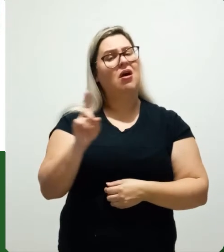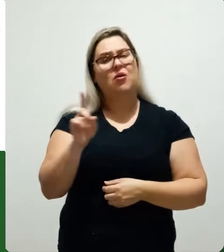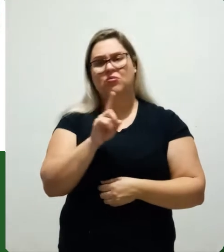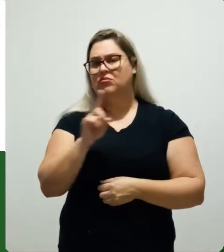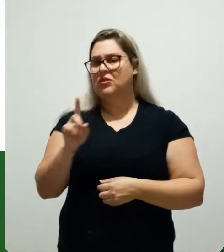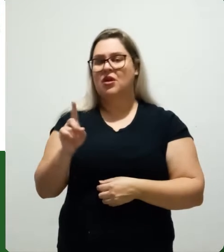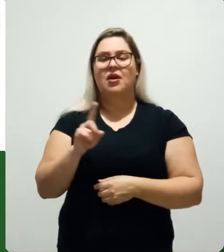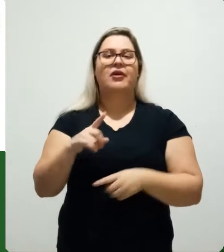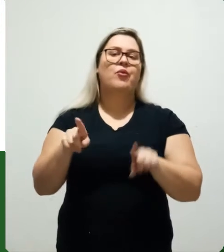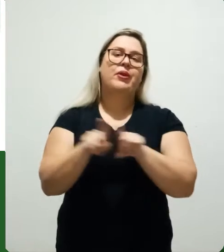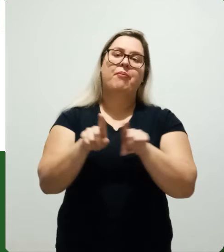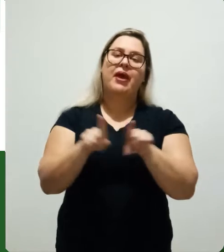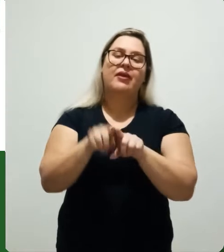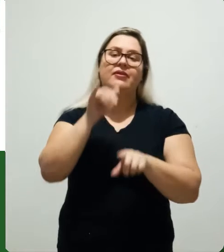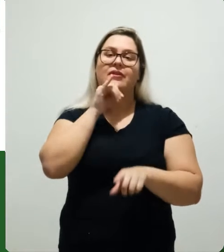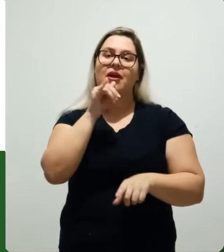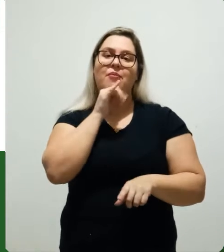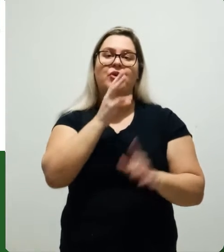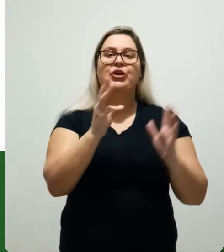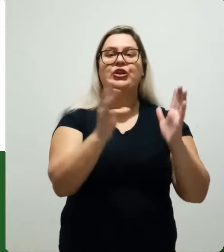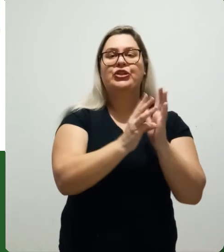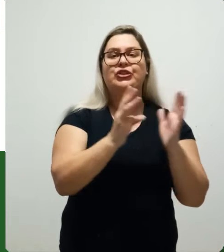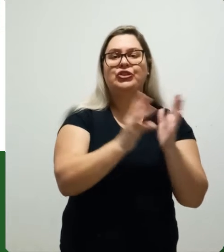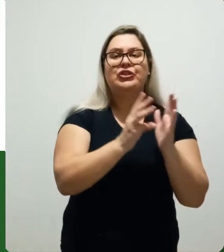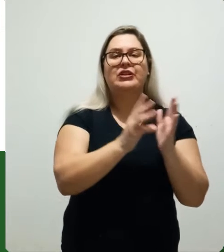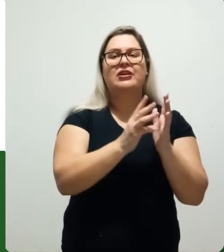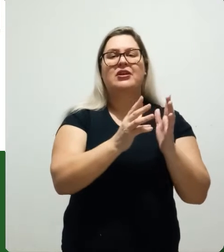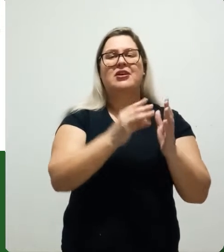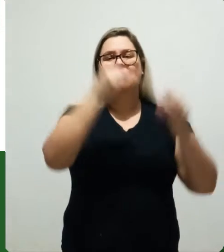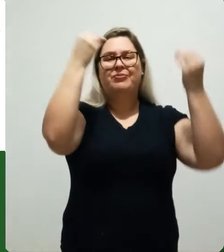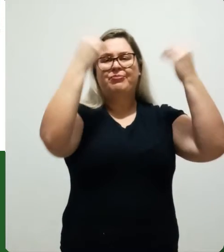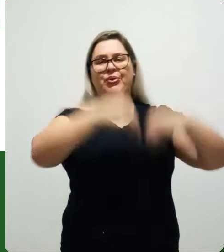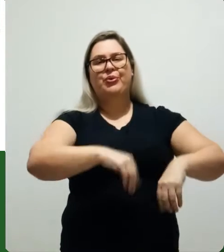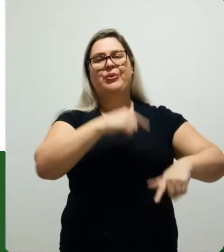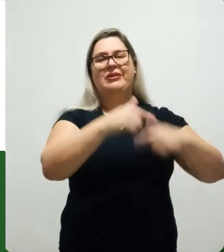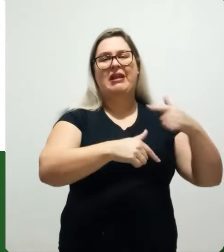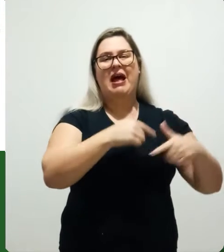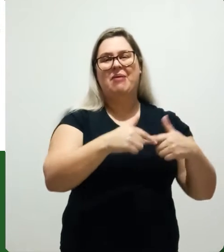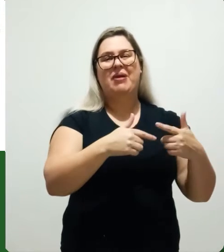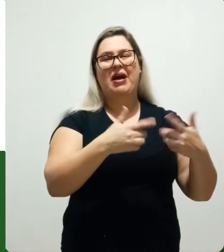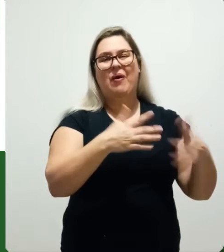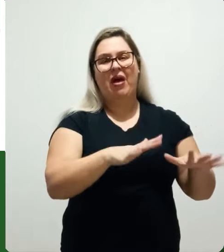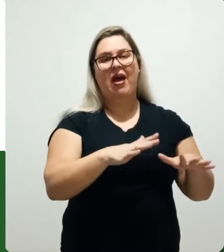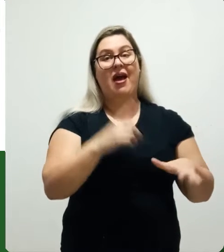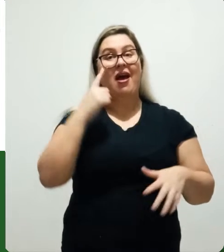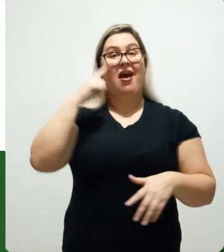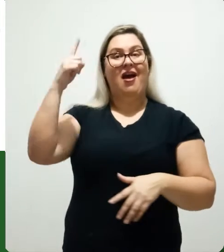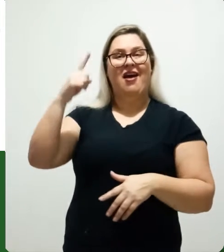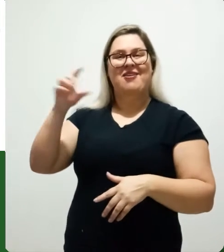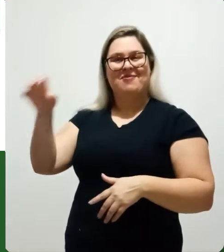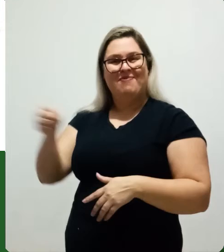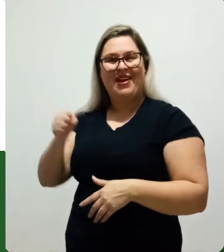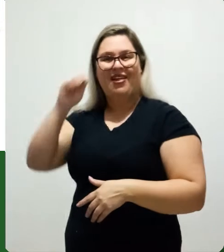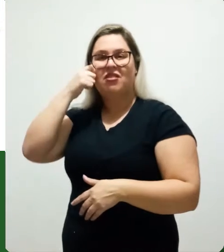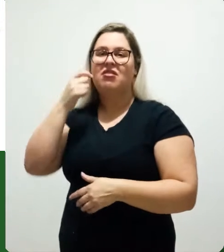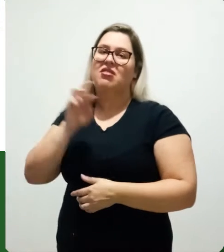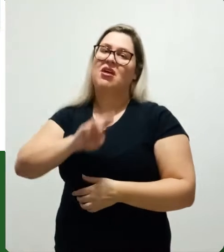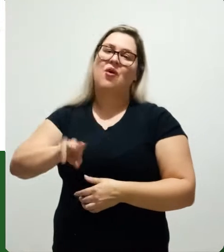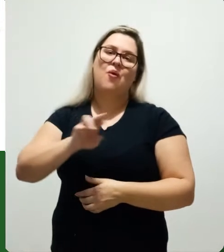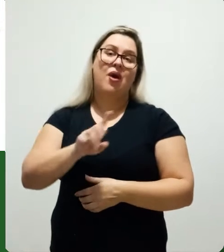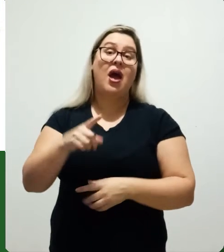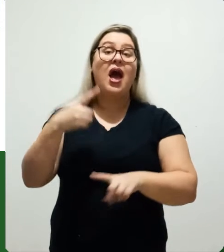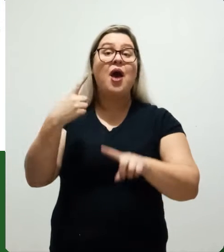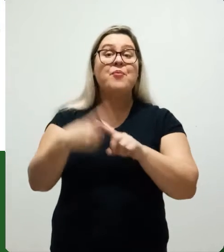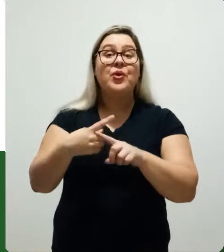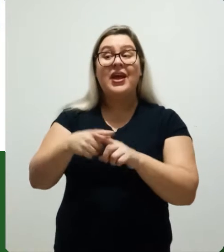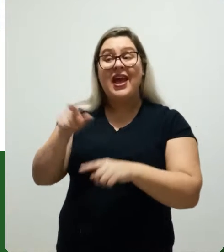era só por causa que os indígenas eram avessos ao trabalho. É porque esses povos tinham um conhecimento muito apurado da agricultura e